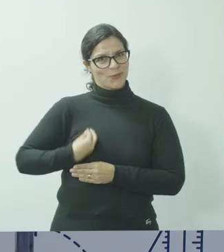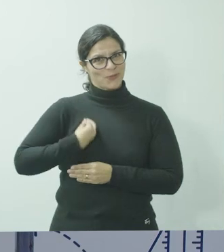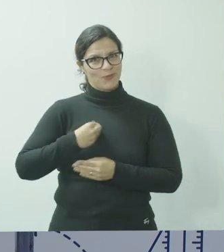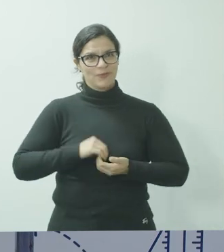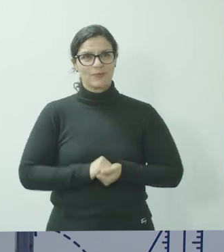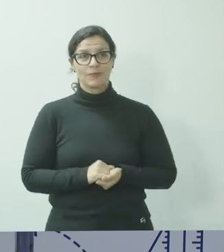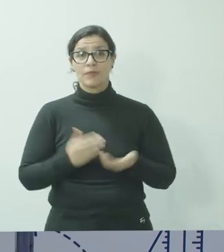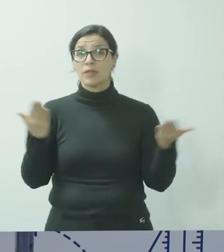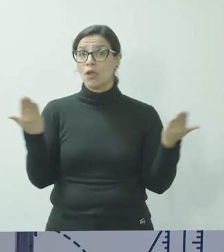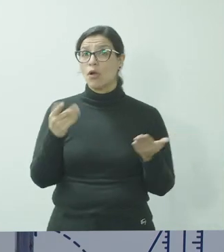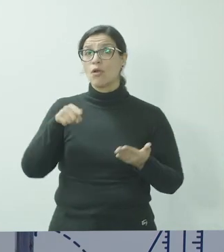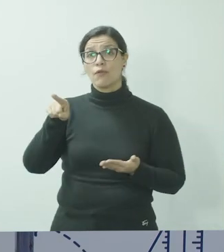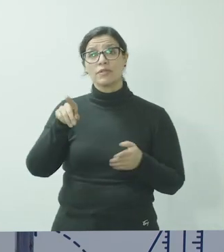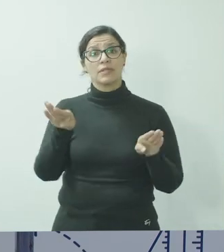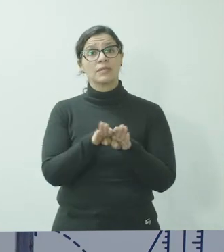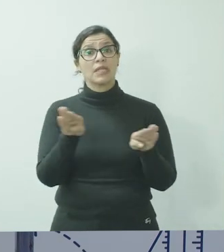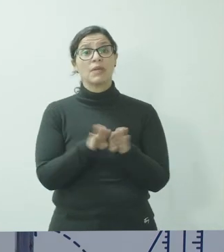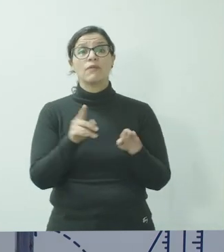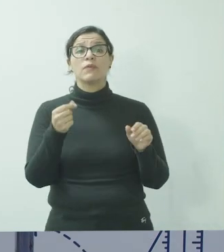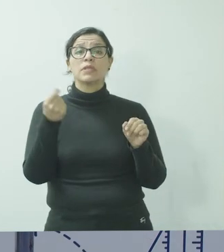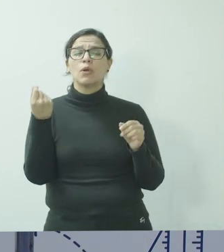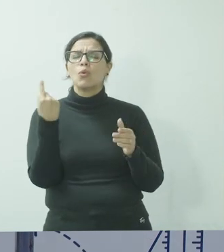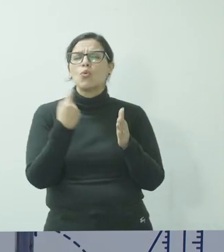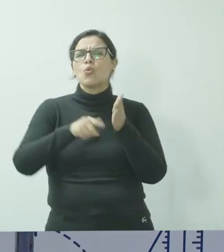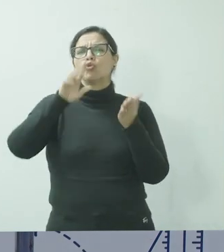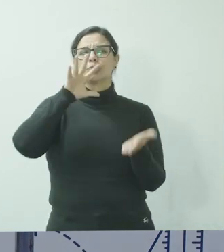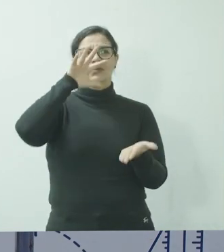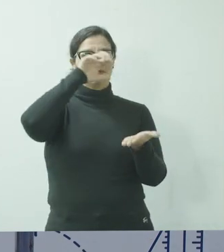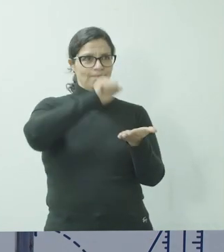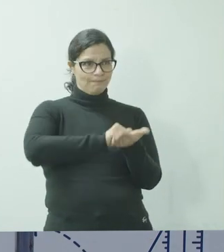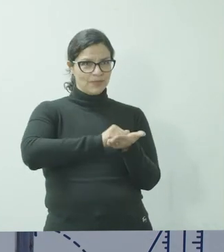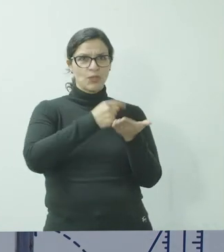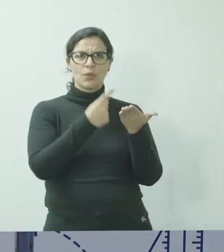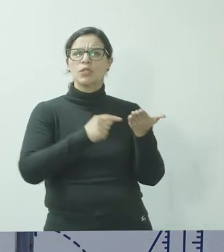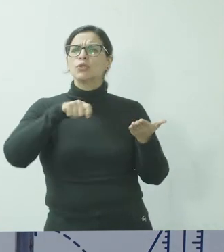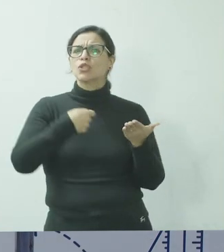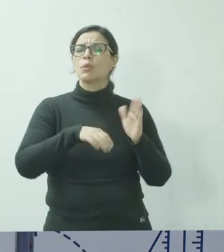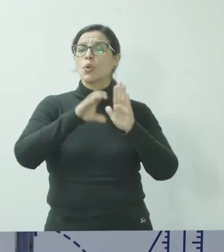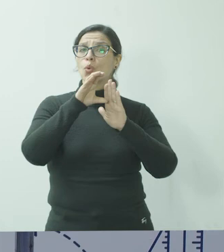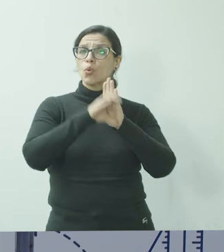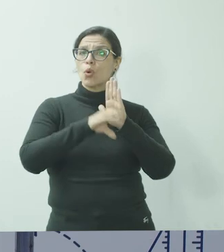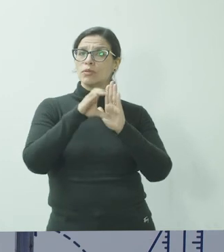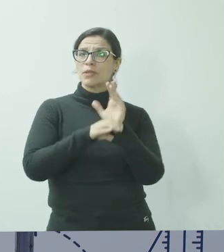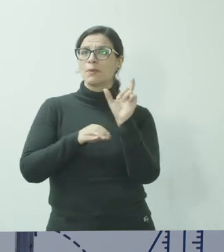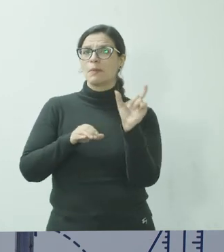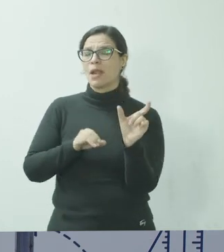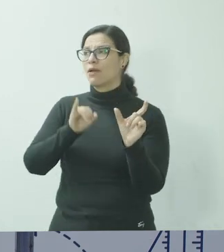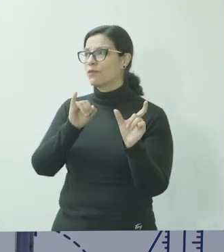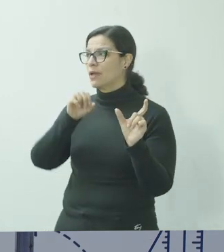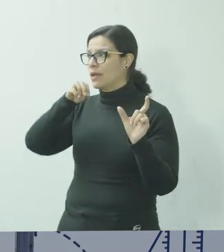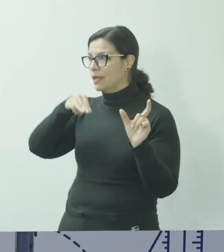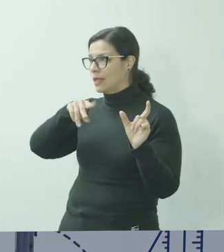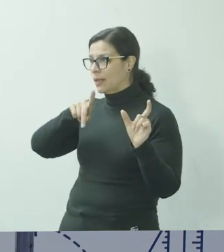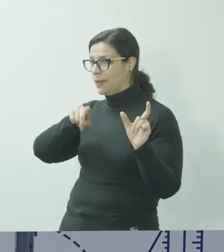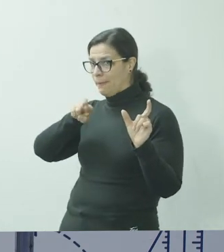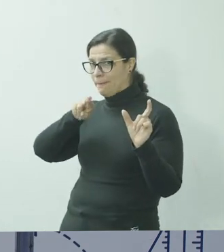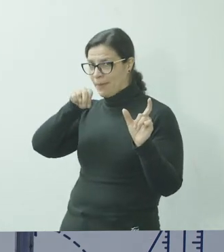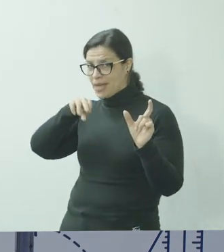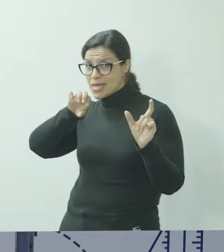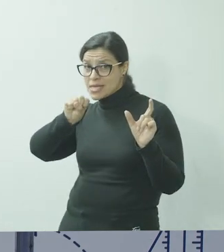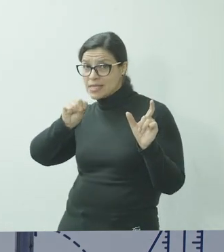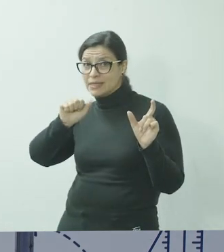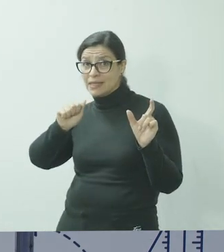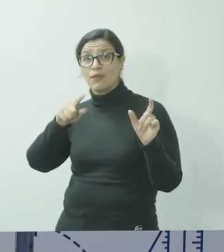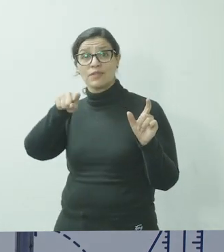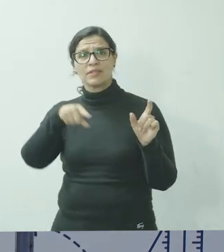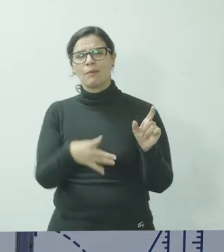a dia então vamos realizar um útimo registro que é sobre o conceito de imprensa para que você